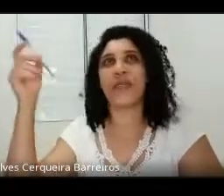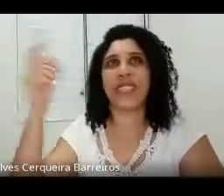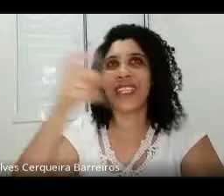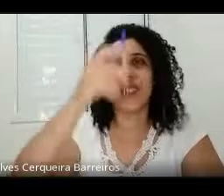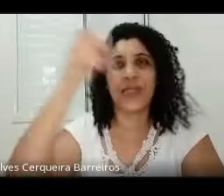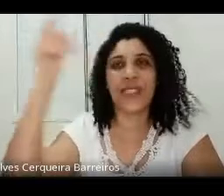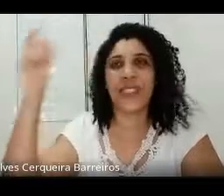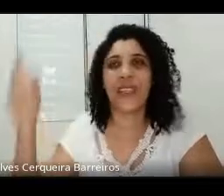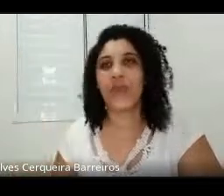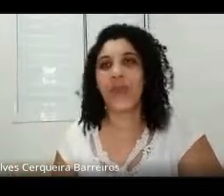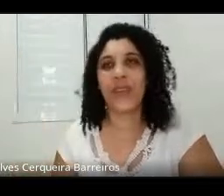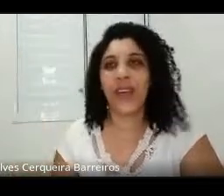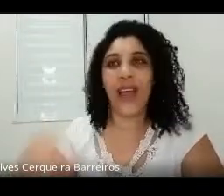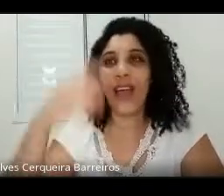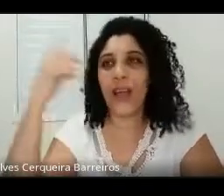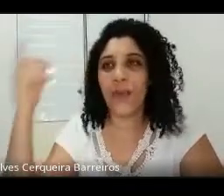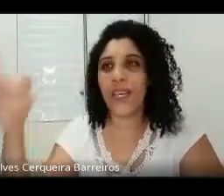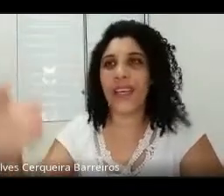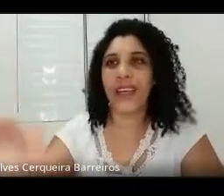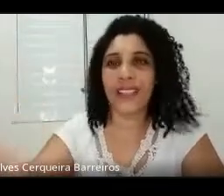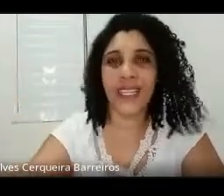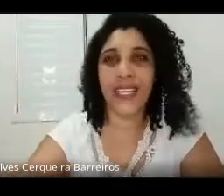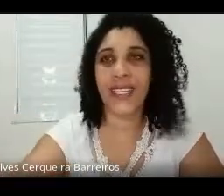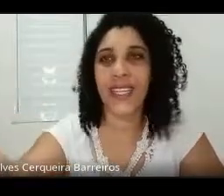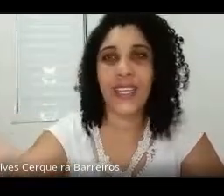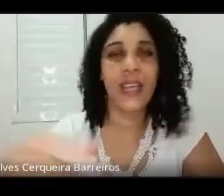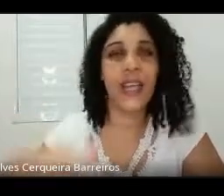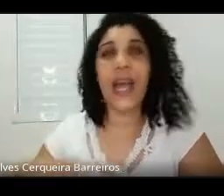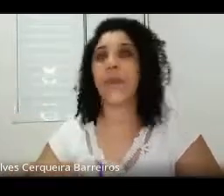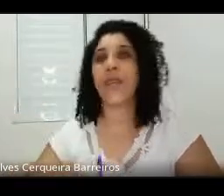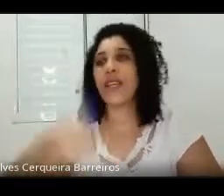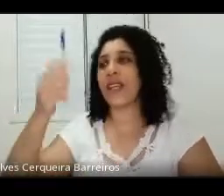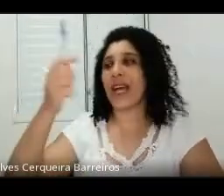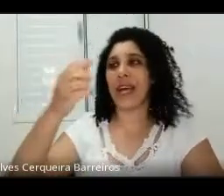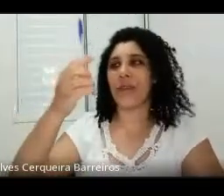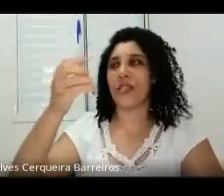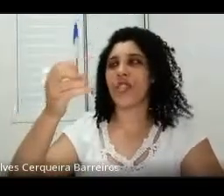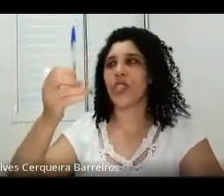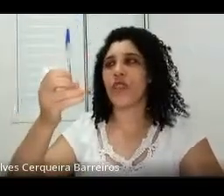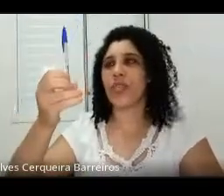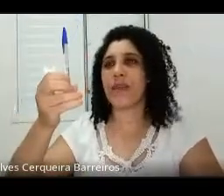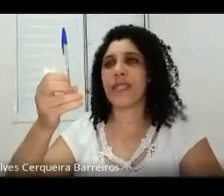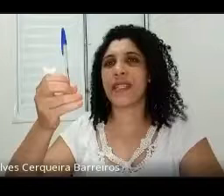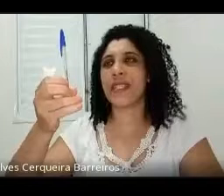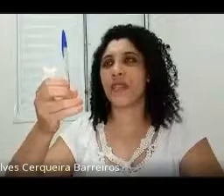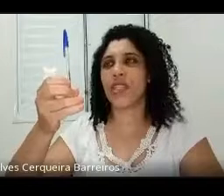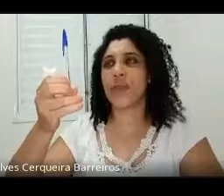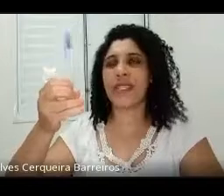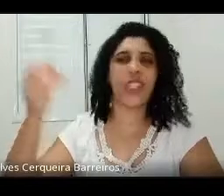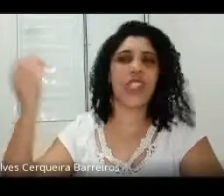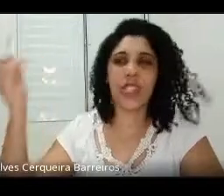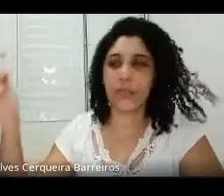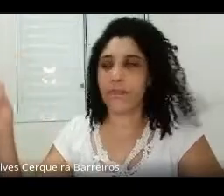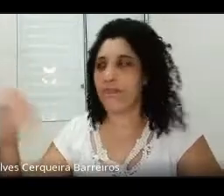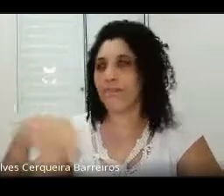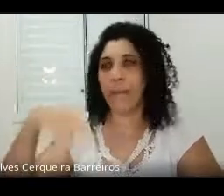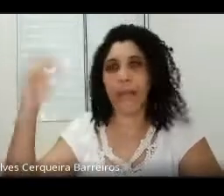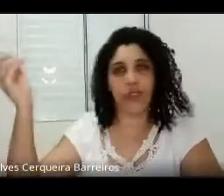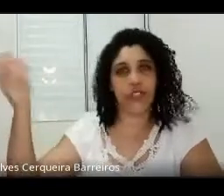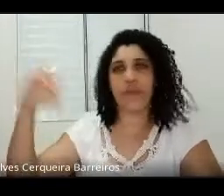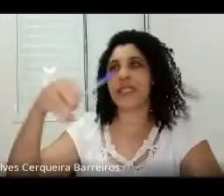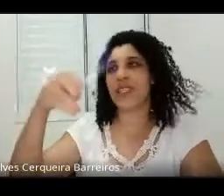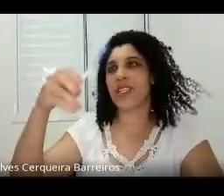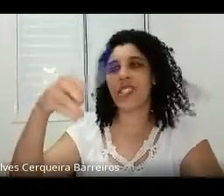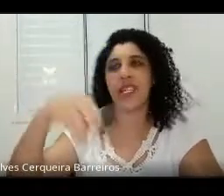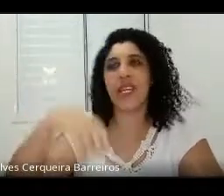fica perguntando. Porque isso aqui é caneta. Ah, porque. Ah, a partir de hoje eu não vou chamar essa caneta, não. Vou chamar isso aqui de